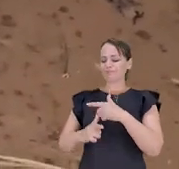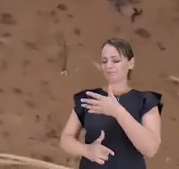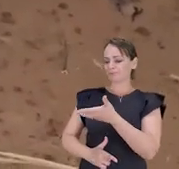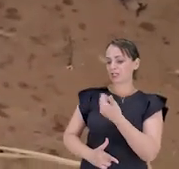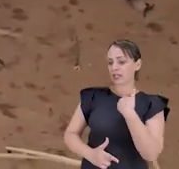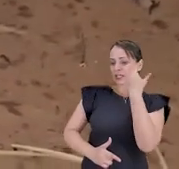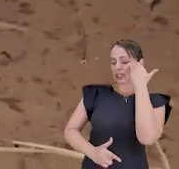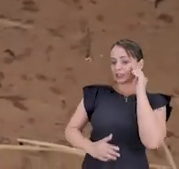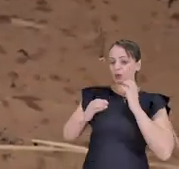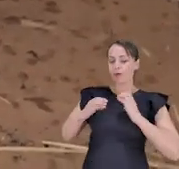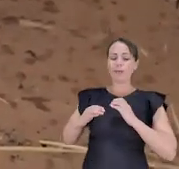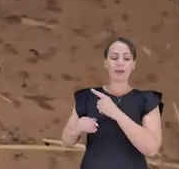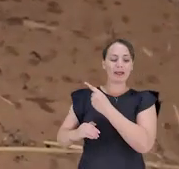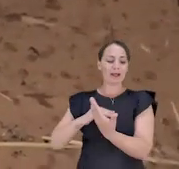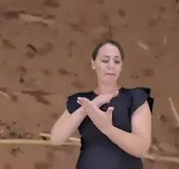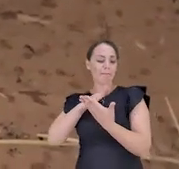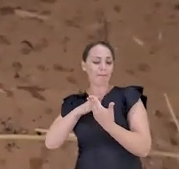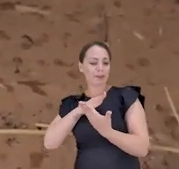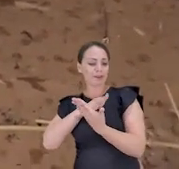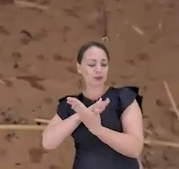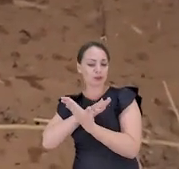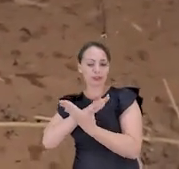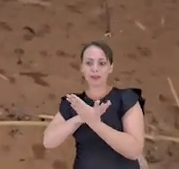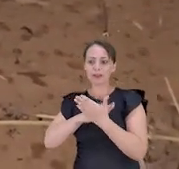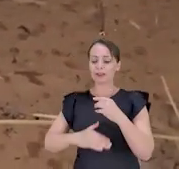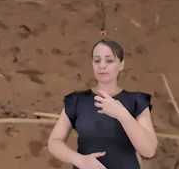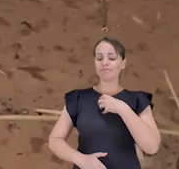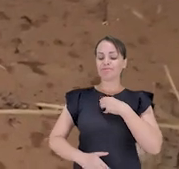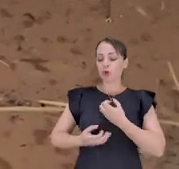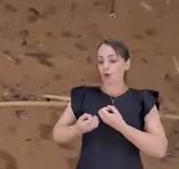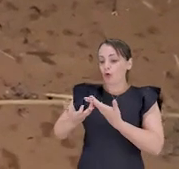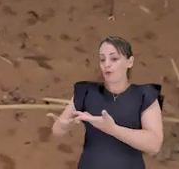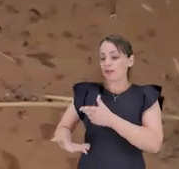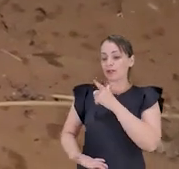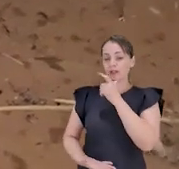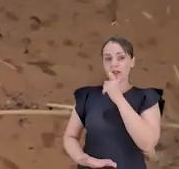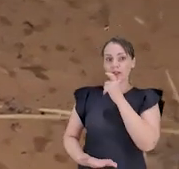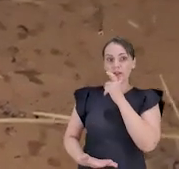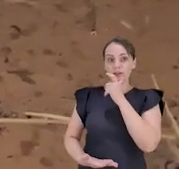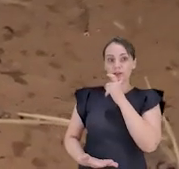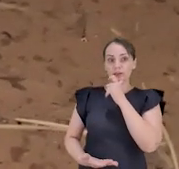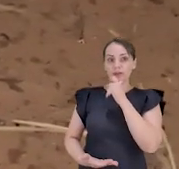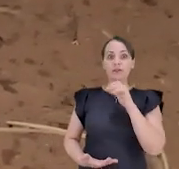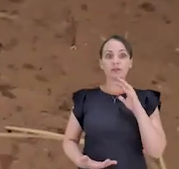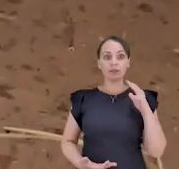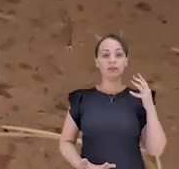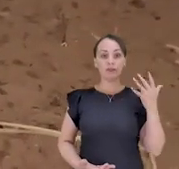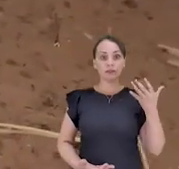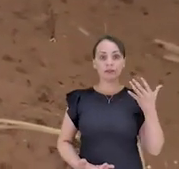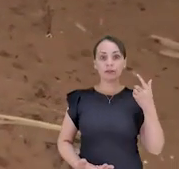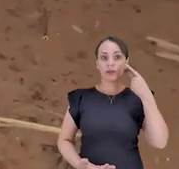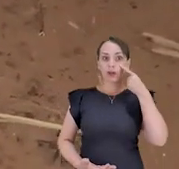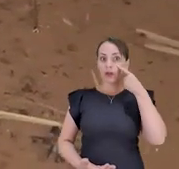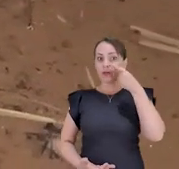seu comportamento como um pedido de ajuda e nossa reação foi lhe dar água. Foi a partir dessa decisão que